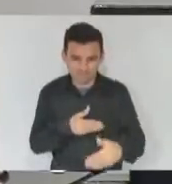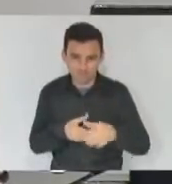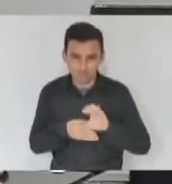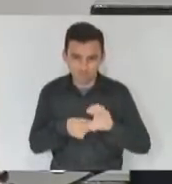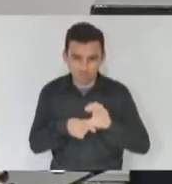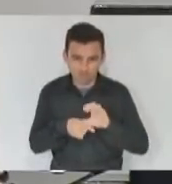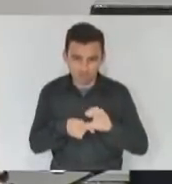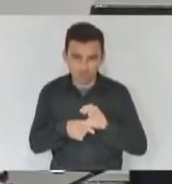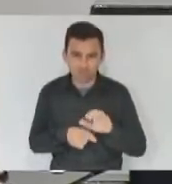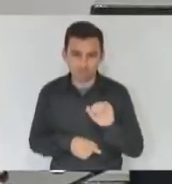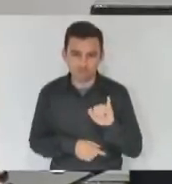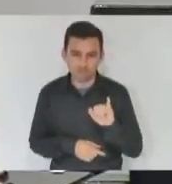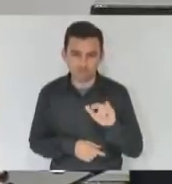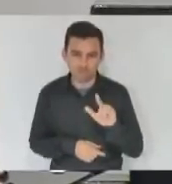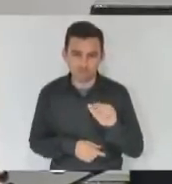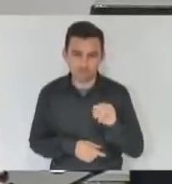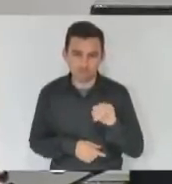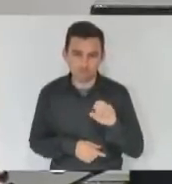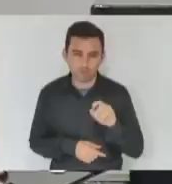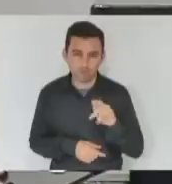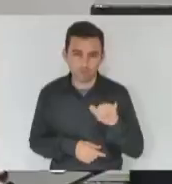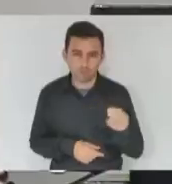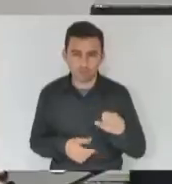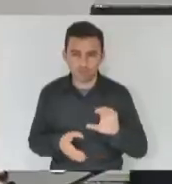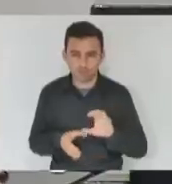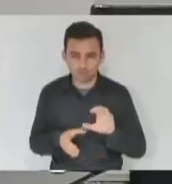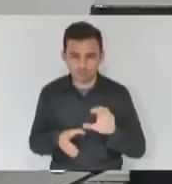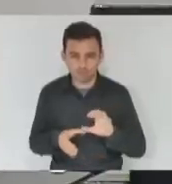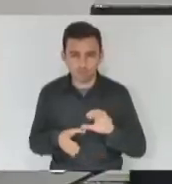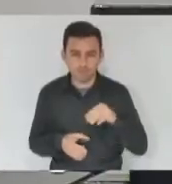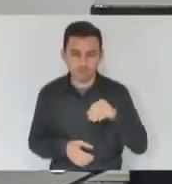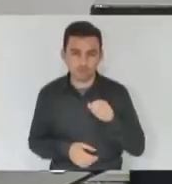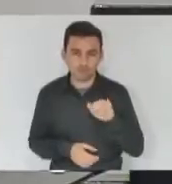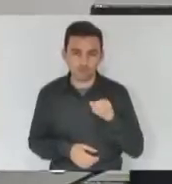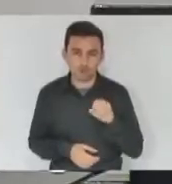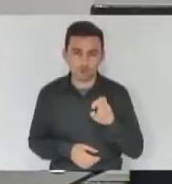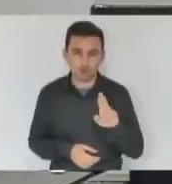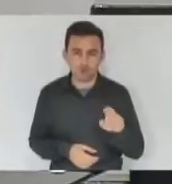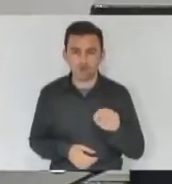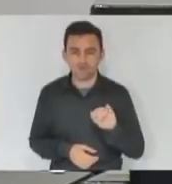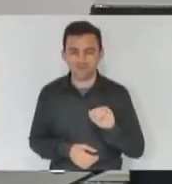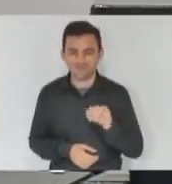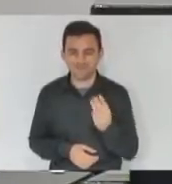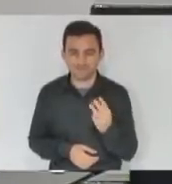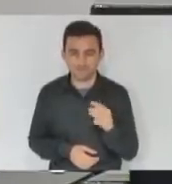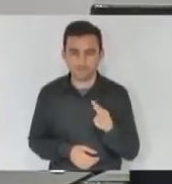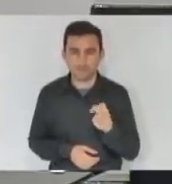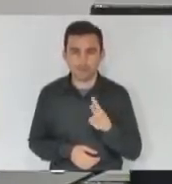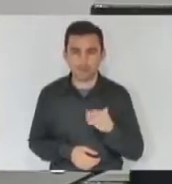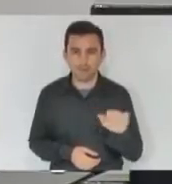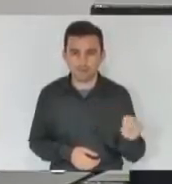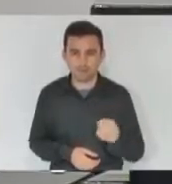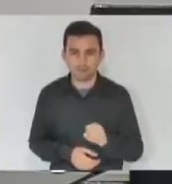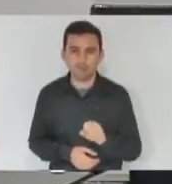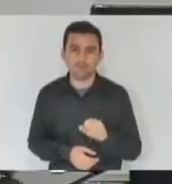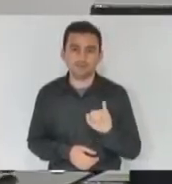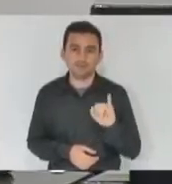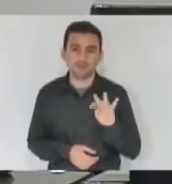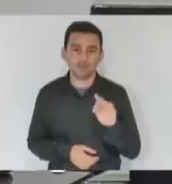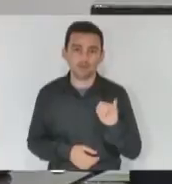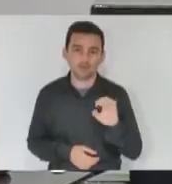Irineópolis, Canoinhas, Bela Vista do Todo, Major Vieira, Três Barras, Itaiópolis, Mafra,